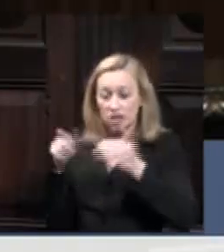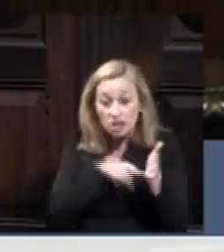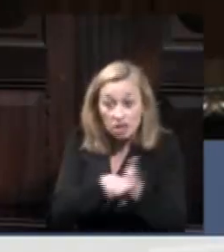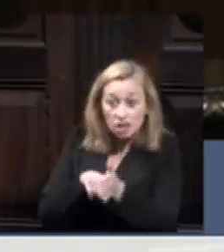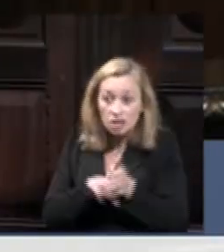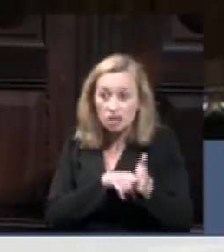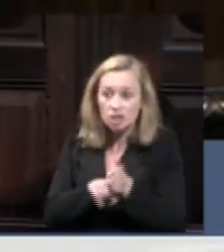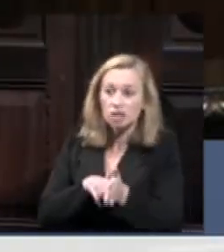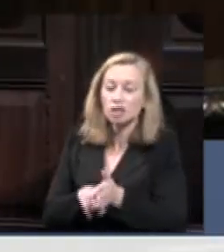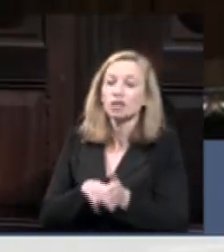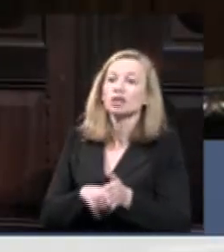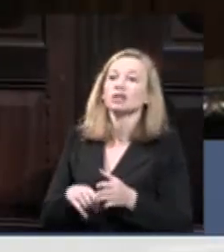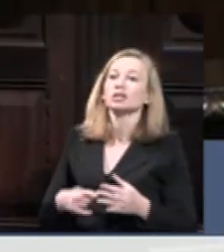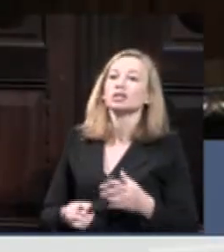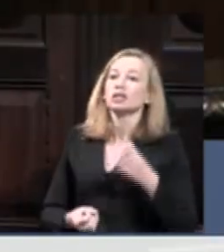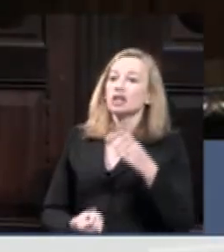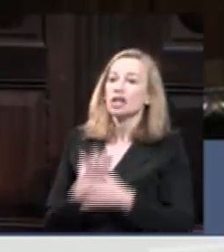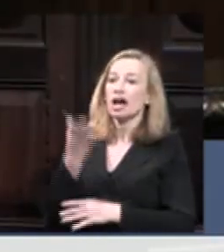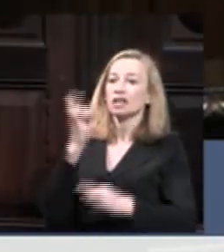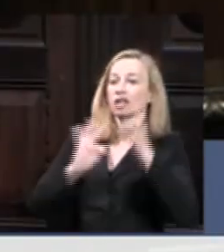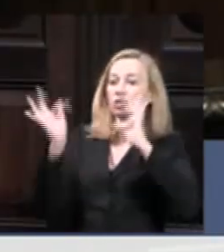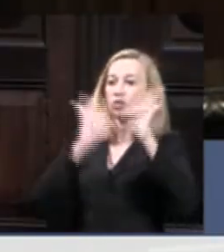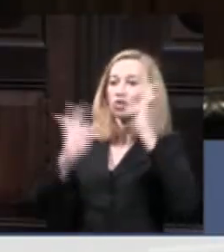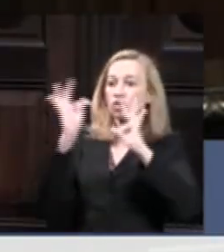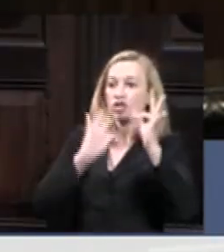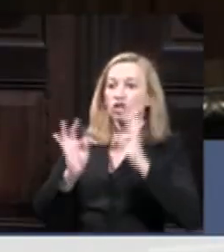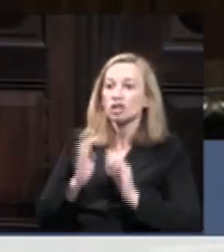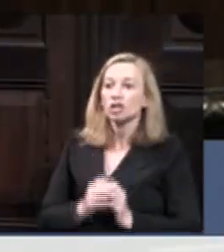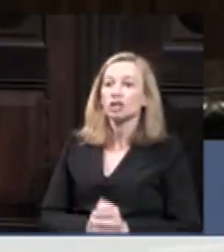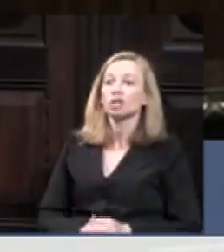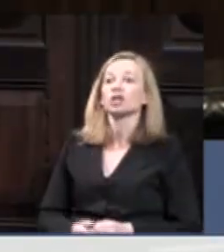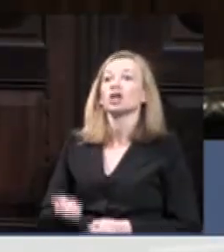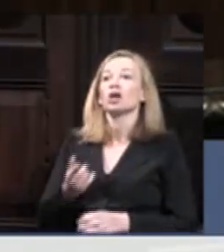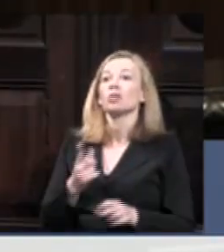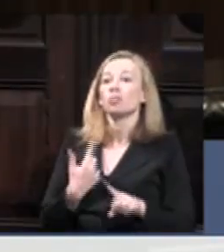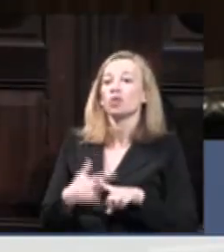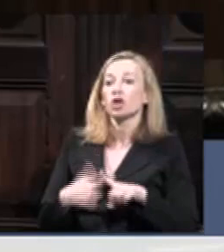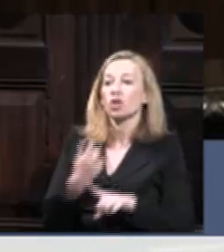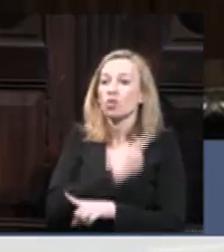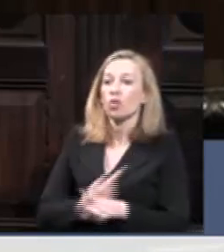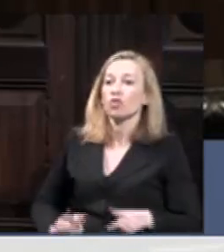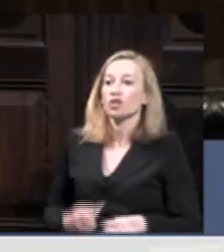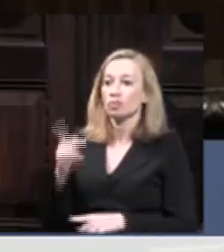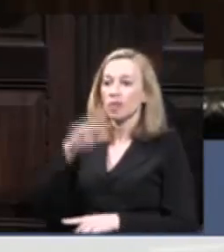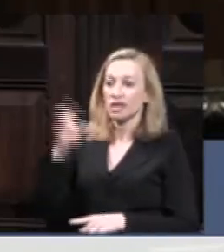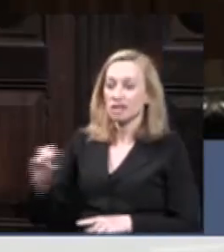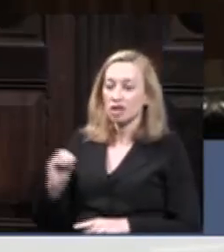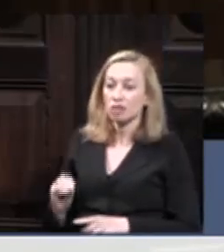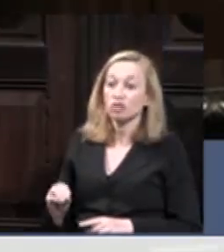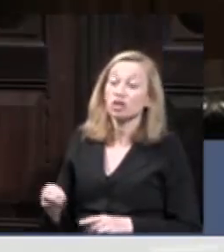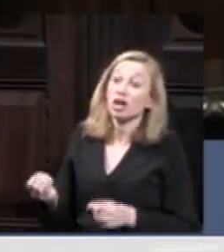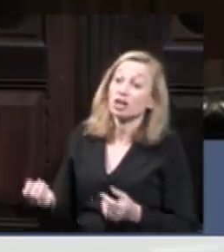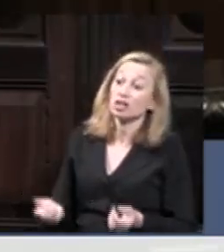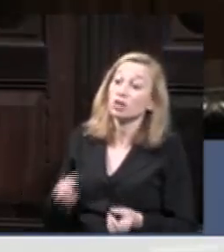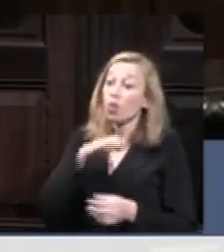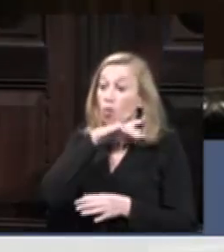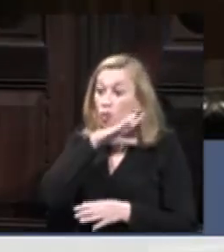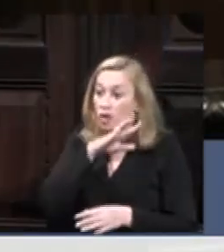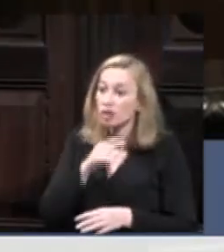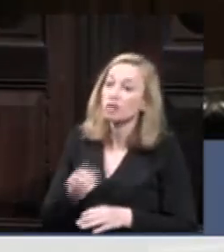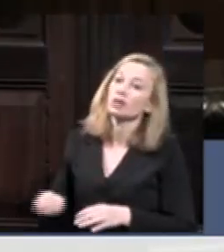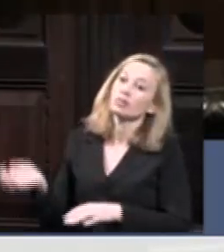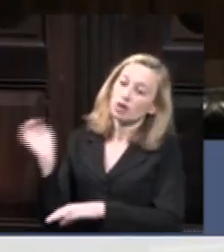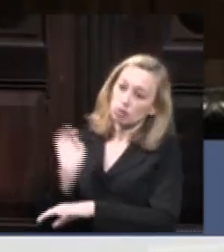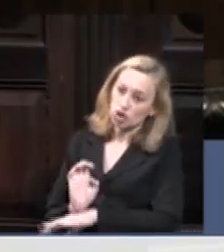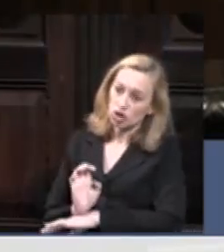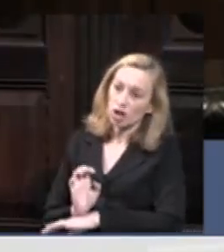extensão, produzir inovações tecnológicas, porque o desgoverno Pezão tem sido um violento obstáculo, um drástico obstáculo